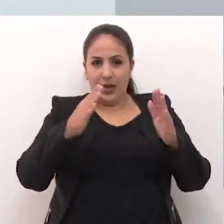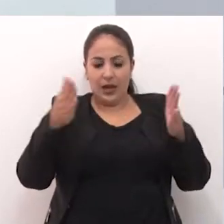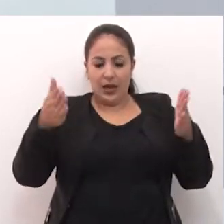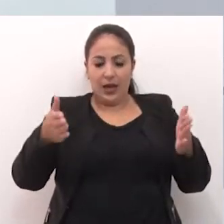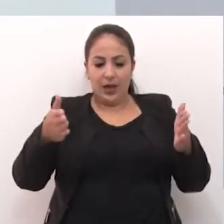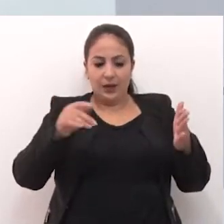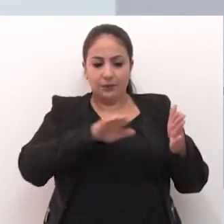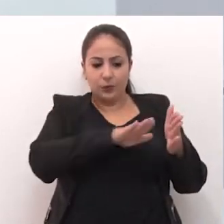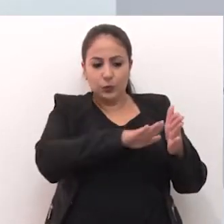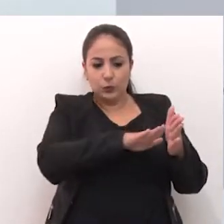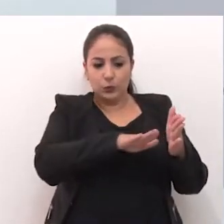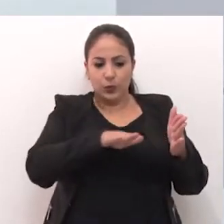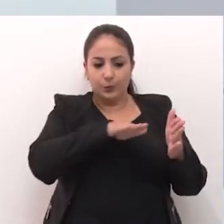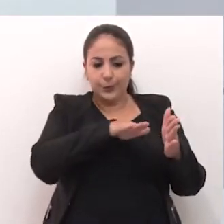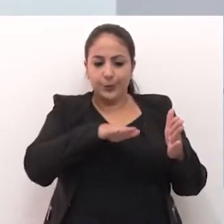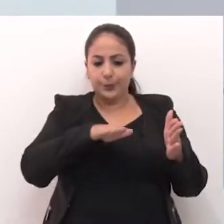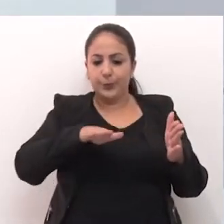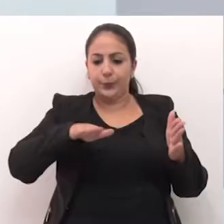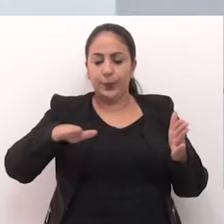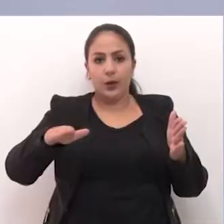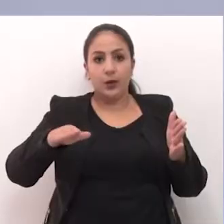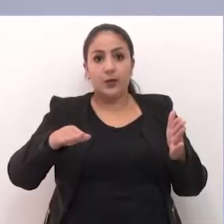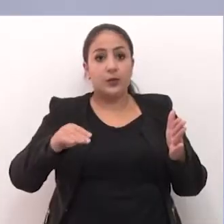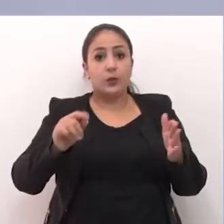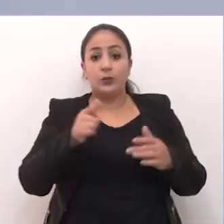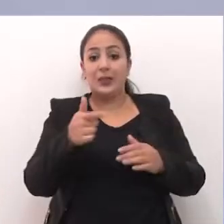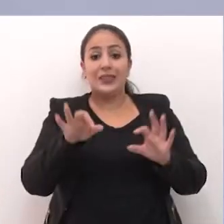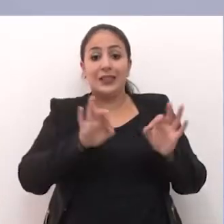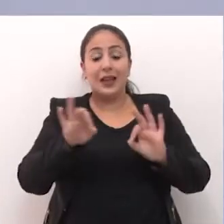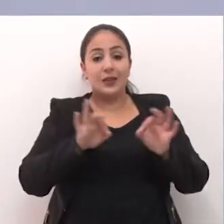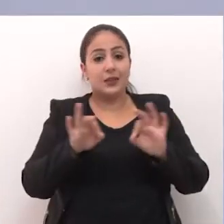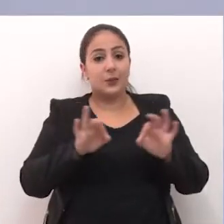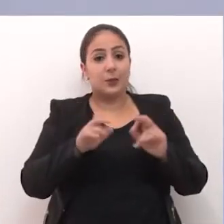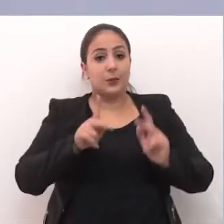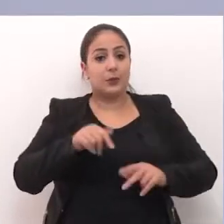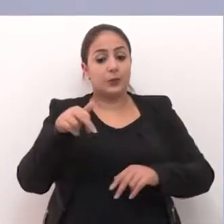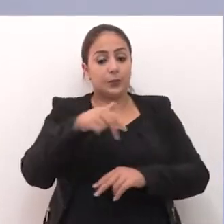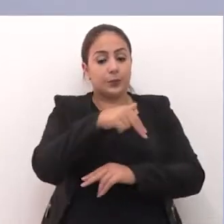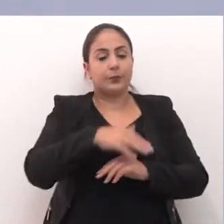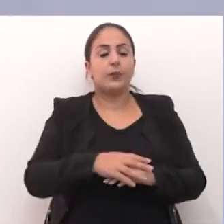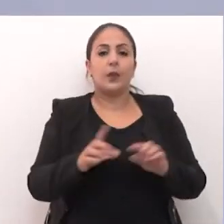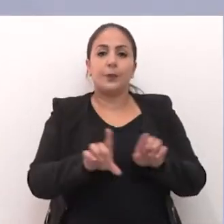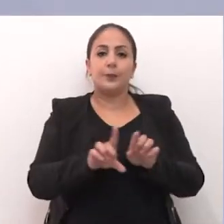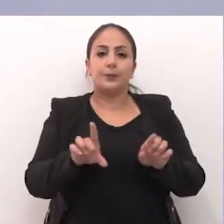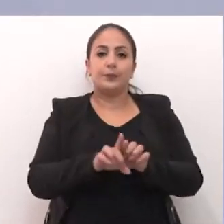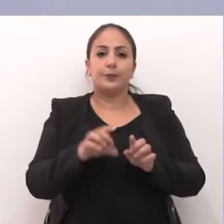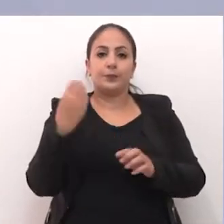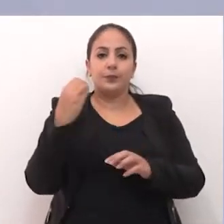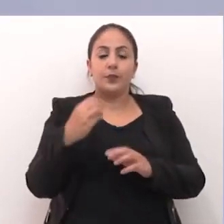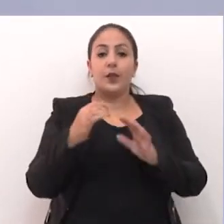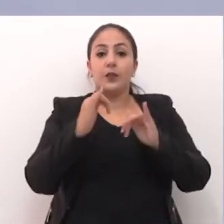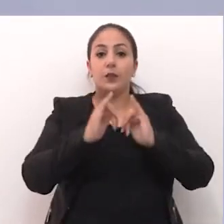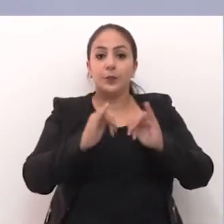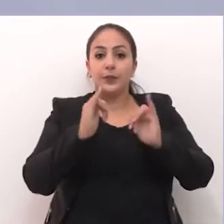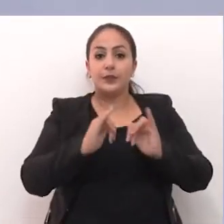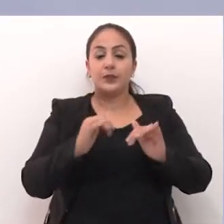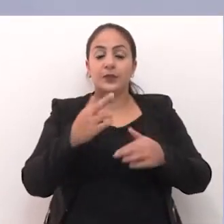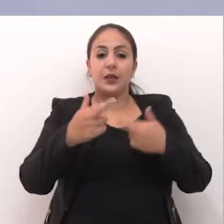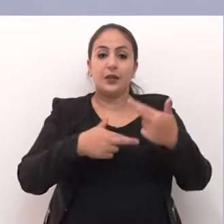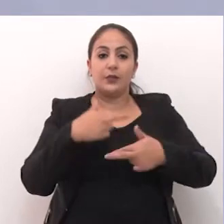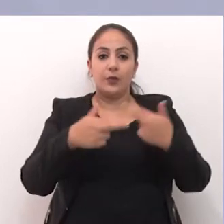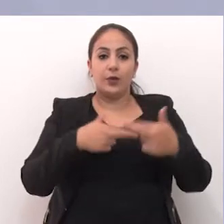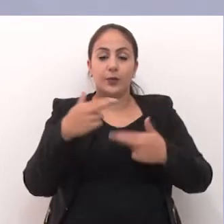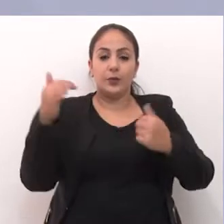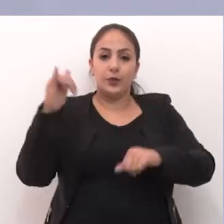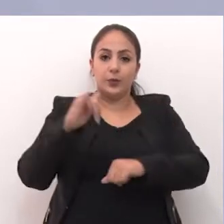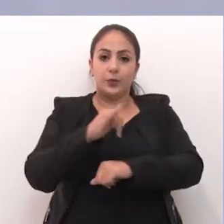está preservando a calçada para o pedestre. E ainda em Porto Alegre, as novidades sobre a obra de ampliação e